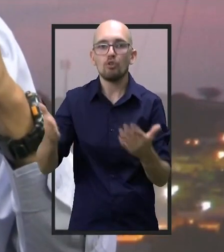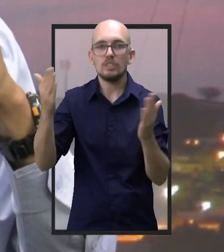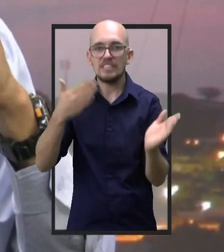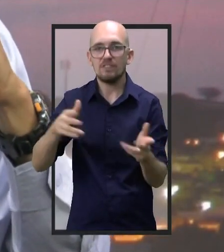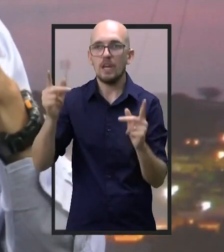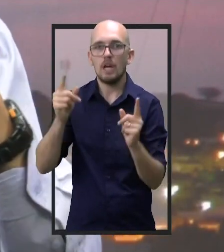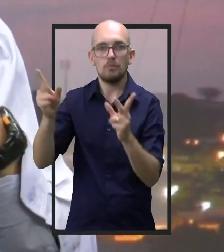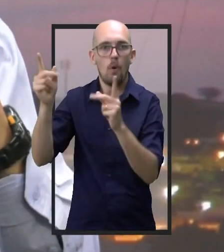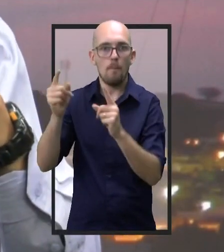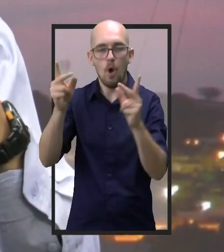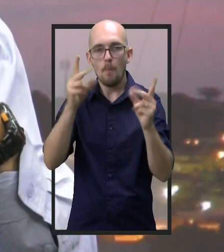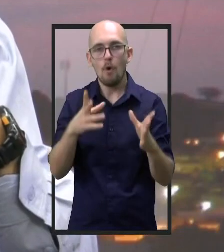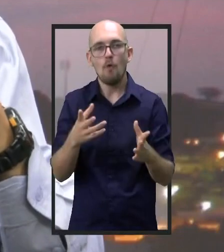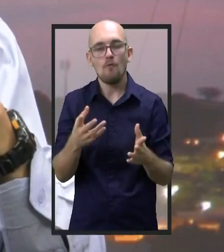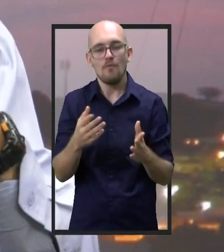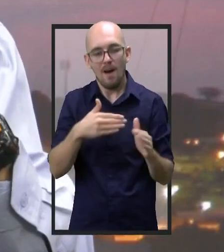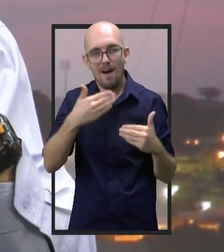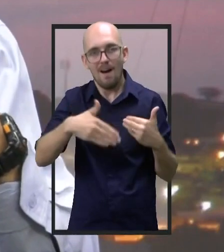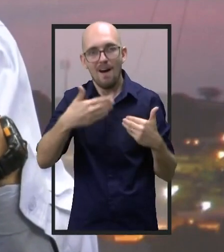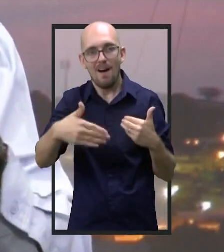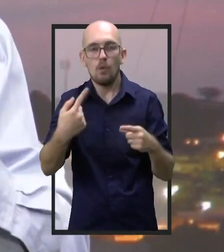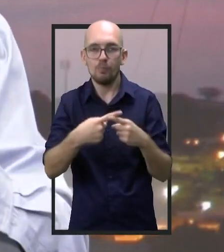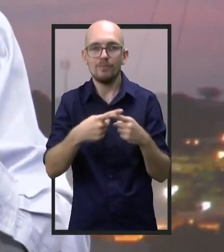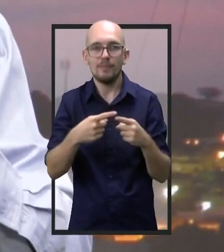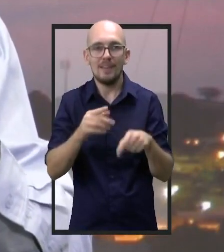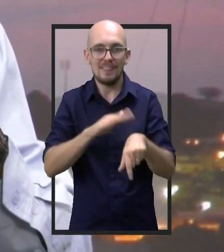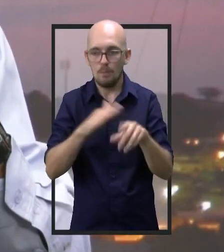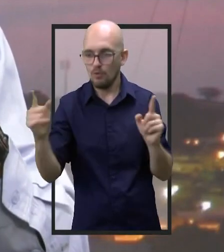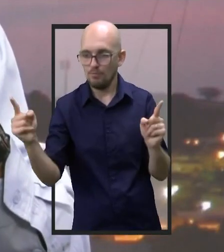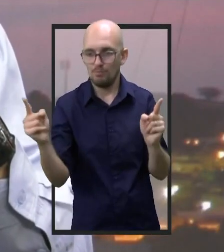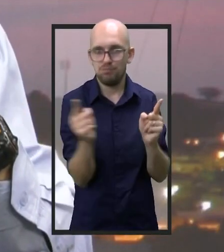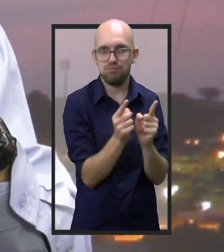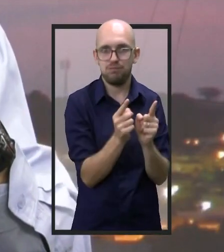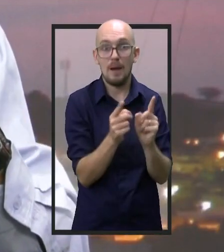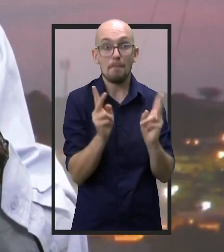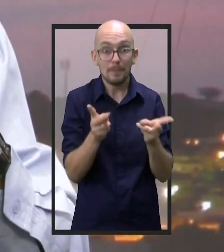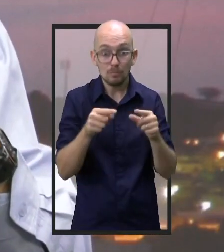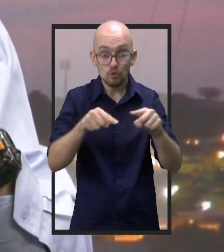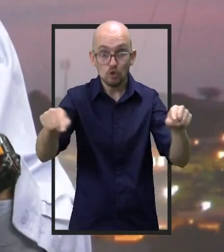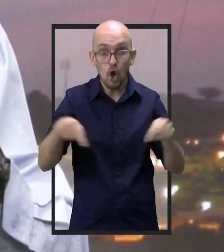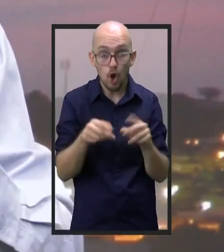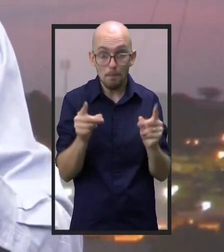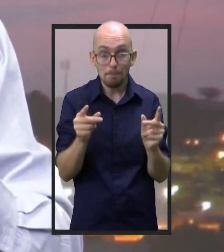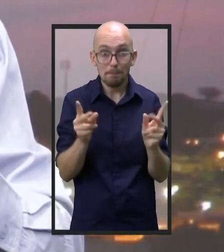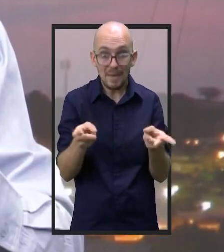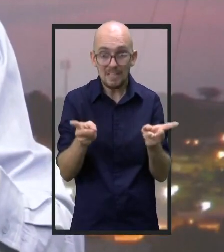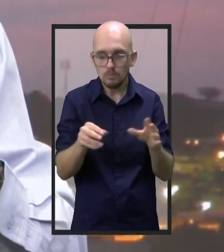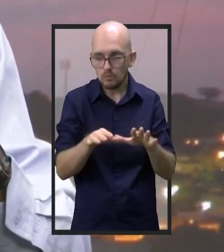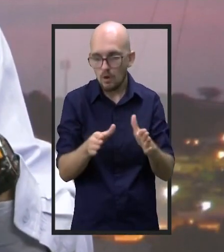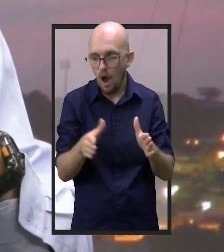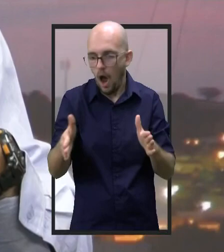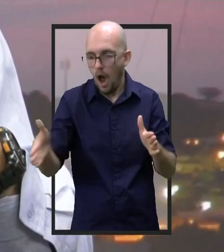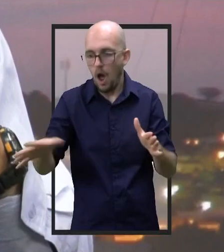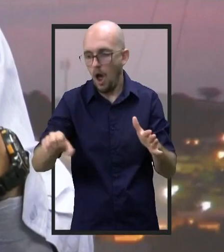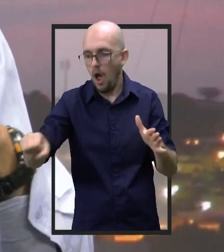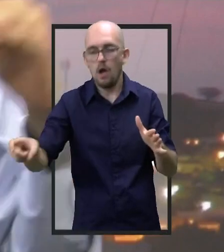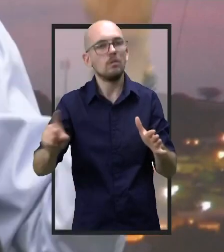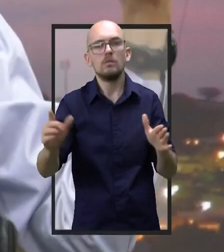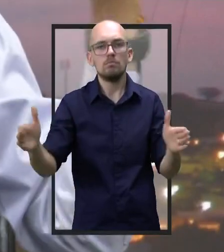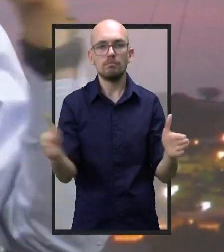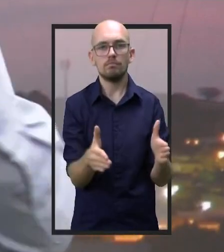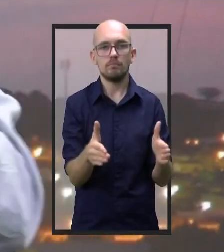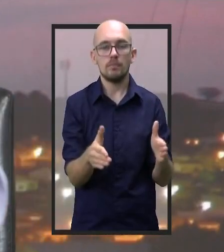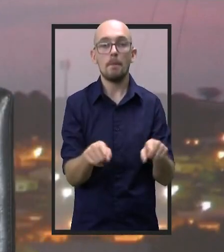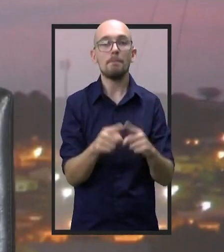nós comentamos, né? Nós aumentamos a produtividade, ocupamos o mesmo solo e o preço relativo de todas as commodities